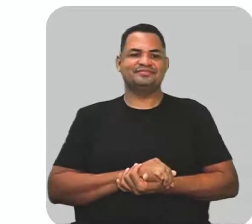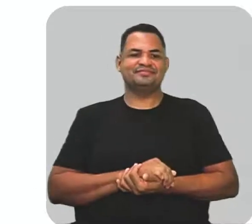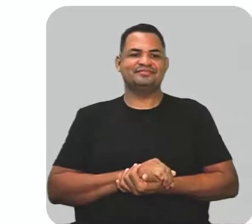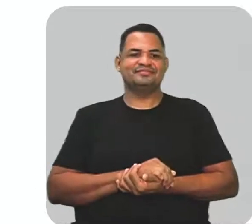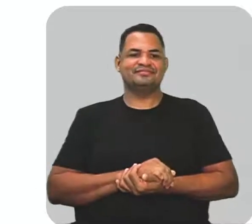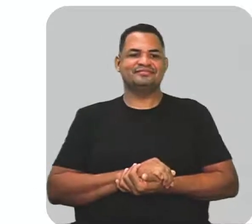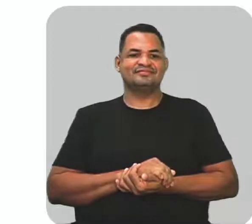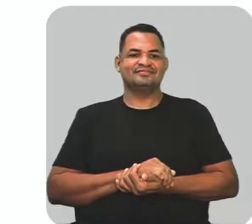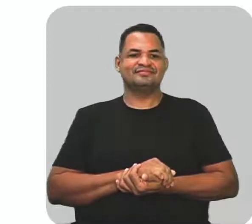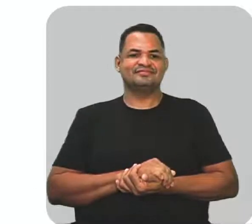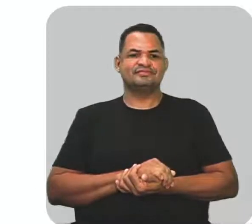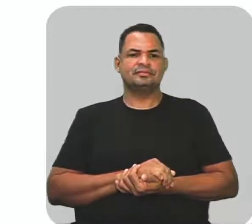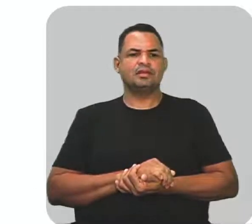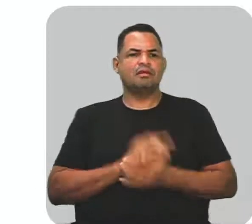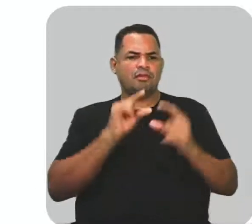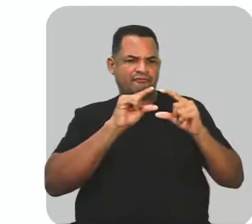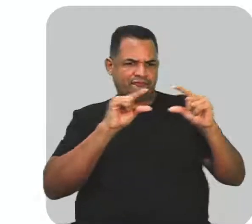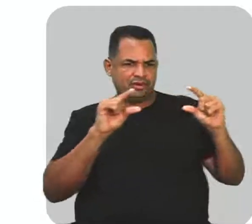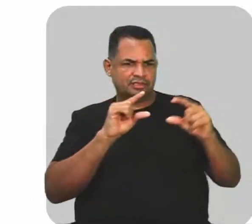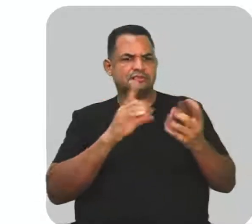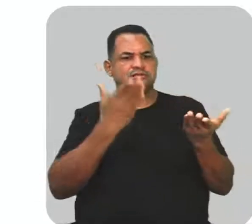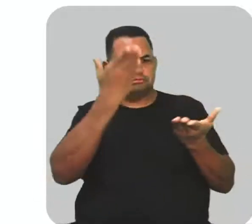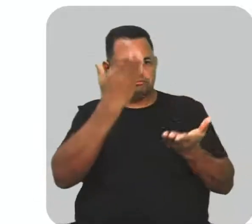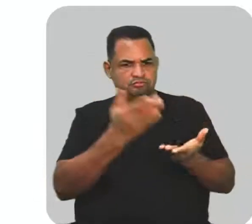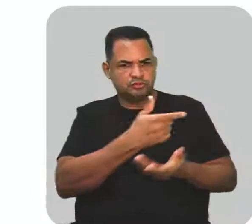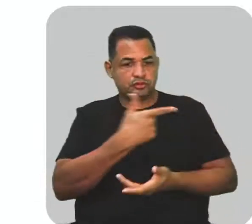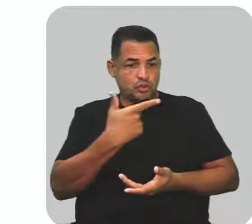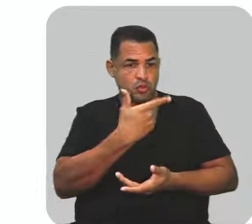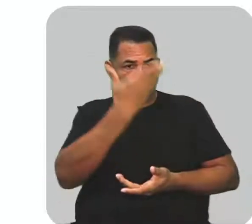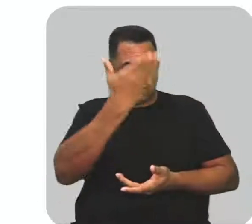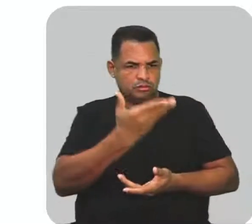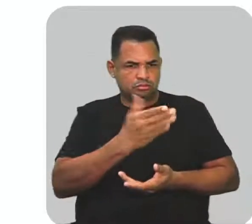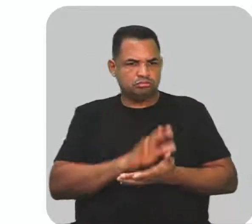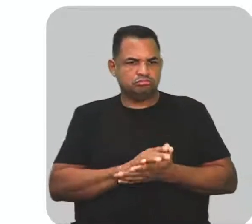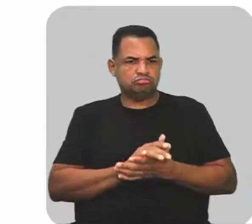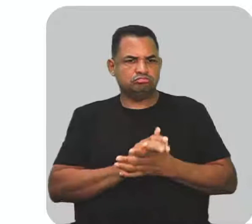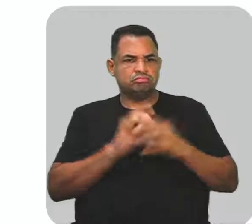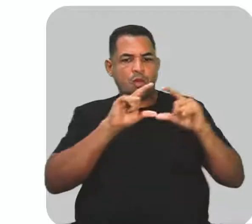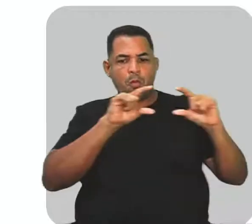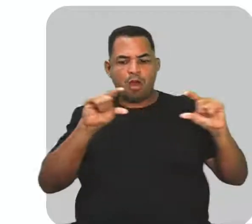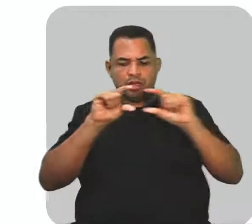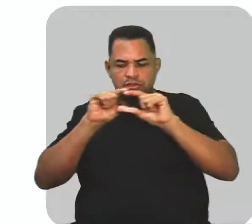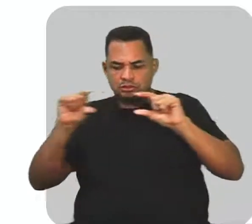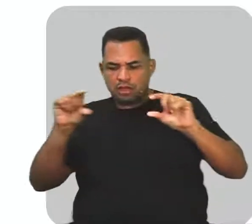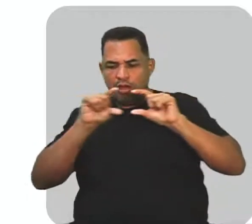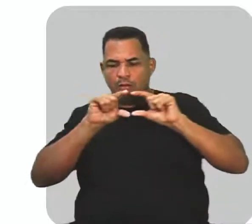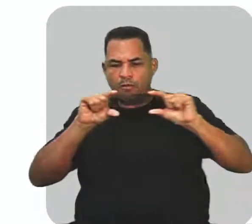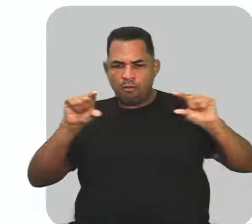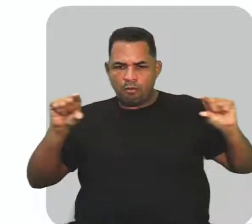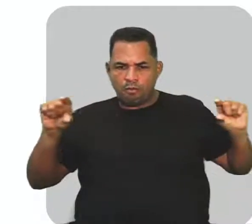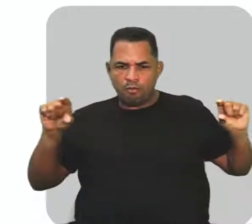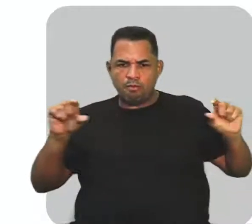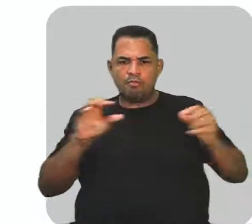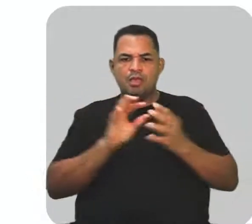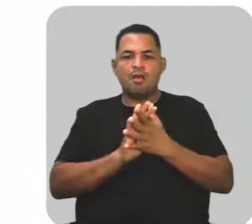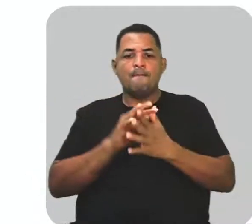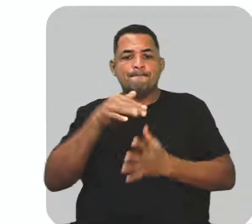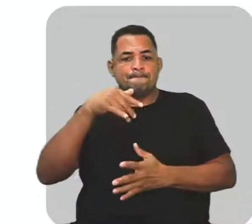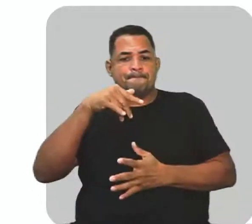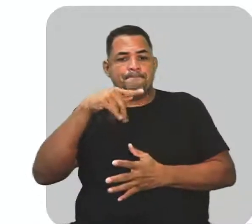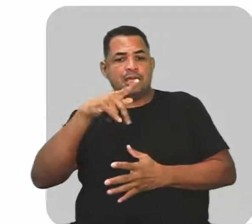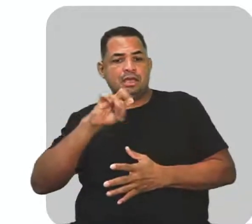segundo enunciado é uma frase? É uma oração? É um